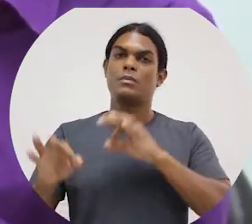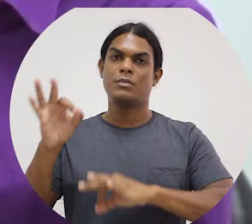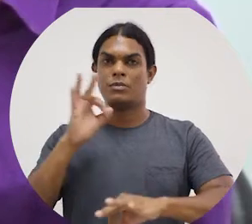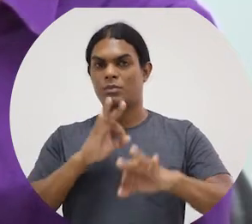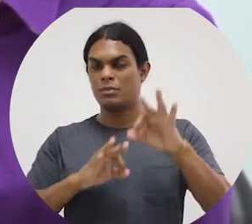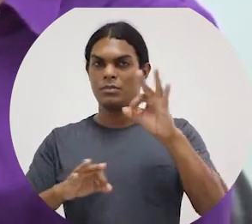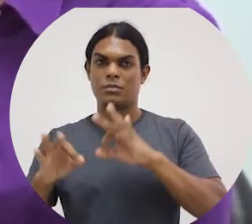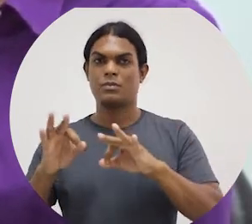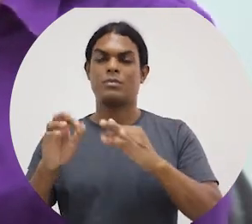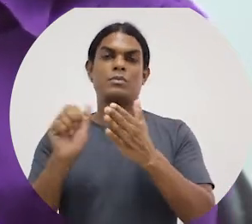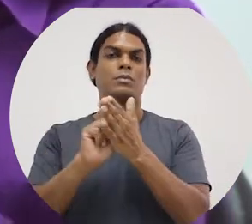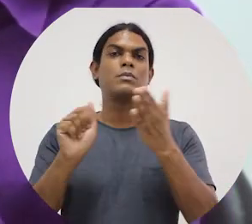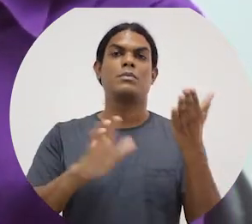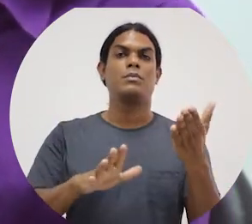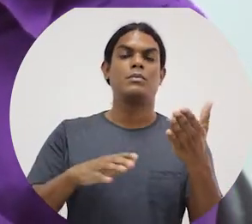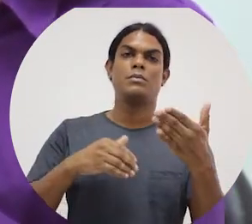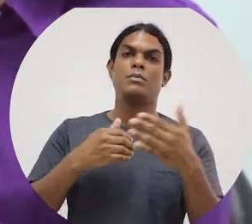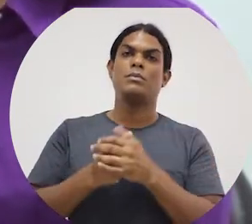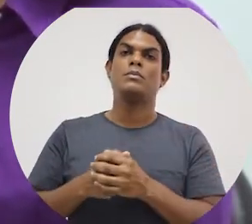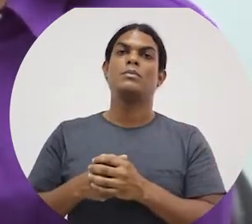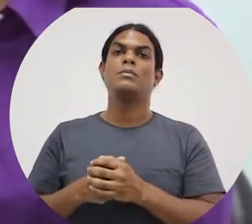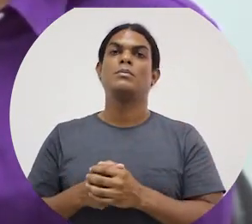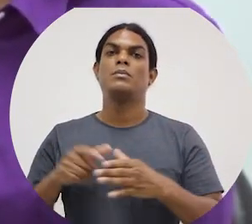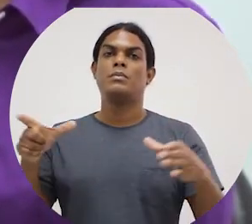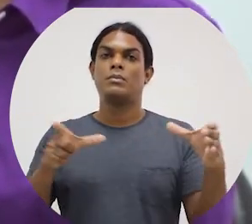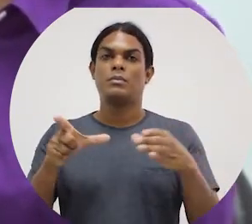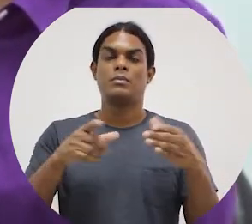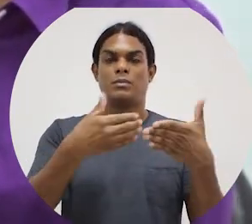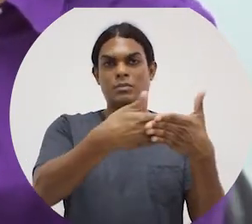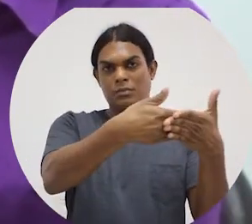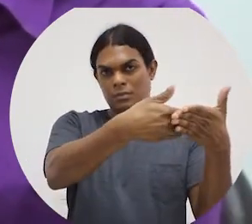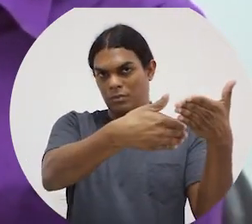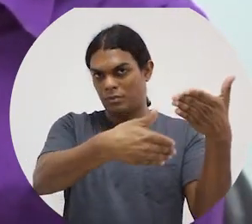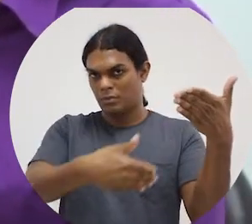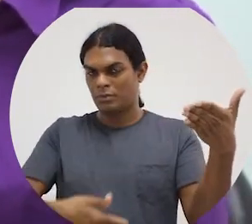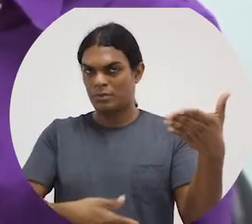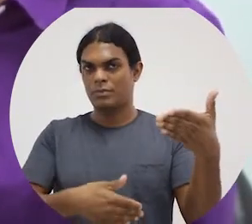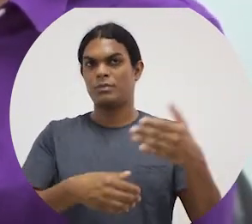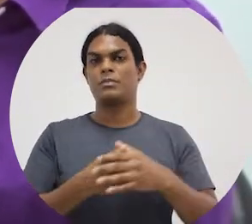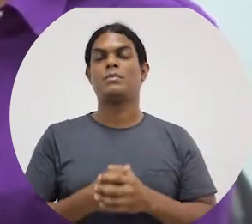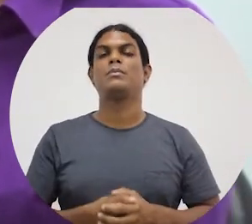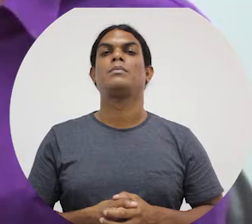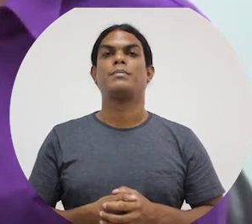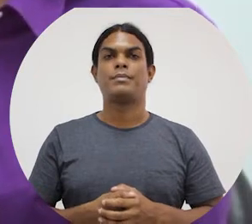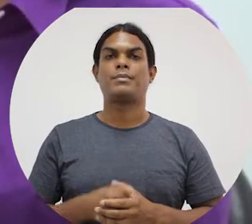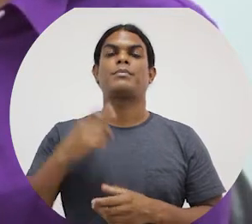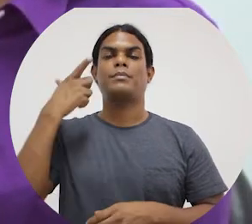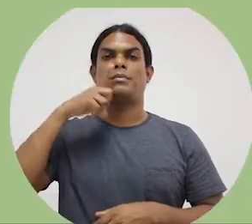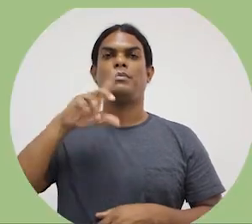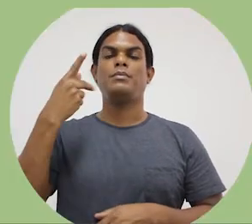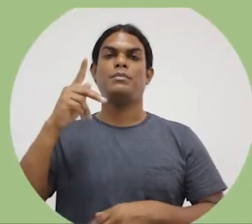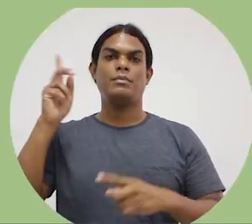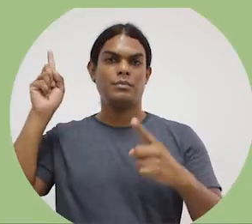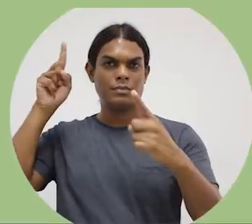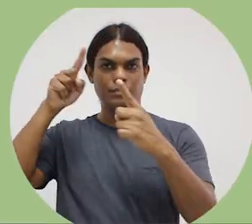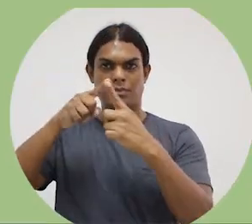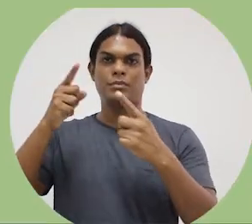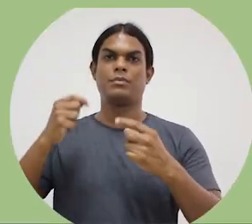processos e reduzindo os desperdícios, essas empresas que têm prioridade competitiva com base em custo podem conseguir alcançar o seu